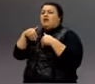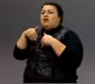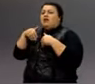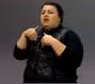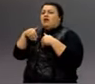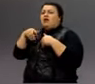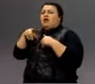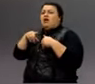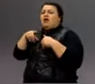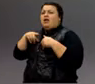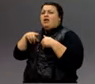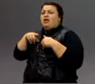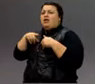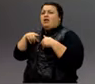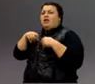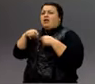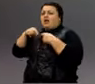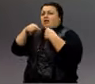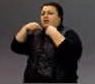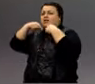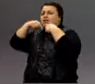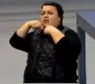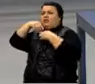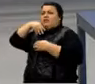em brônquios. Deixa eu dar uma olhadinha aqui.